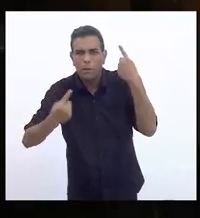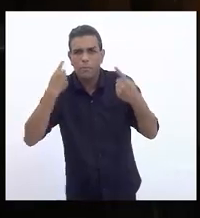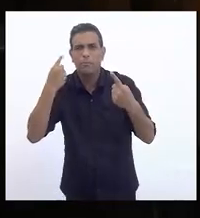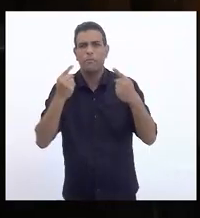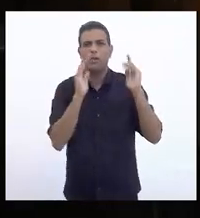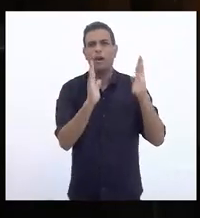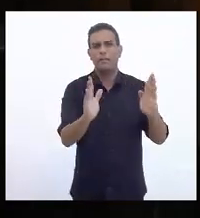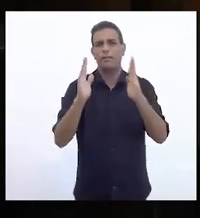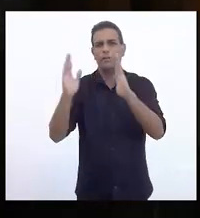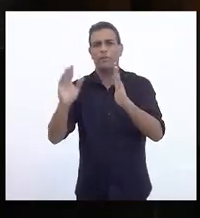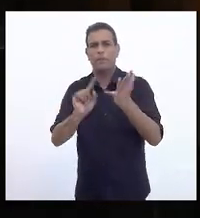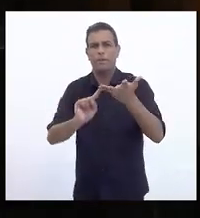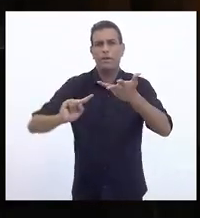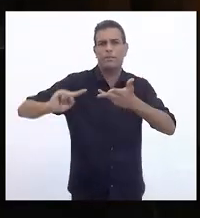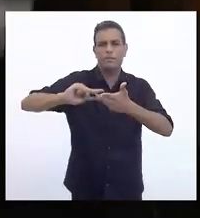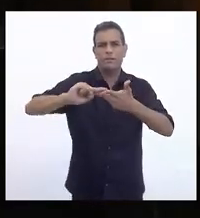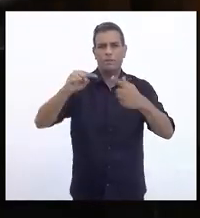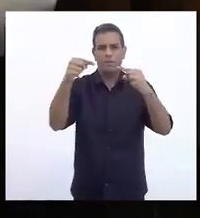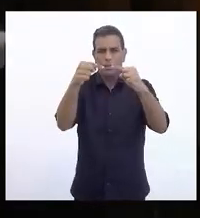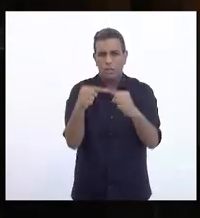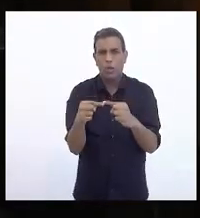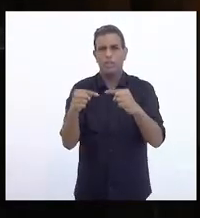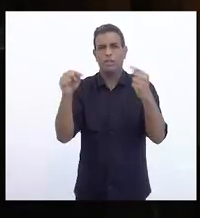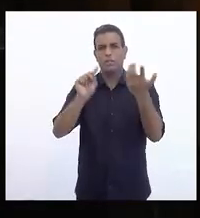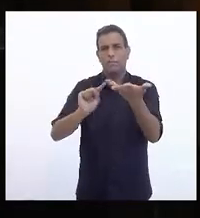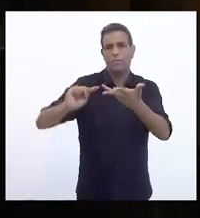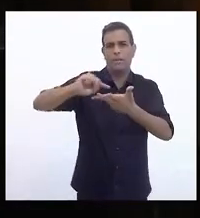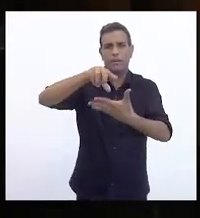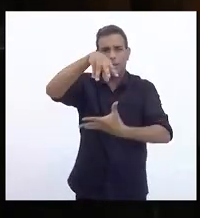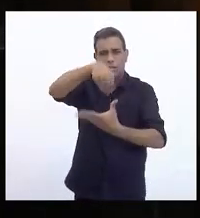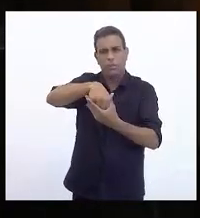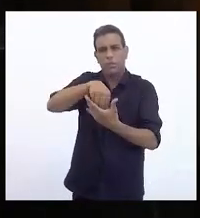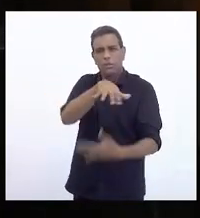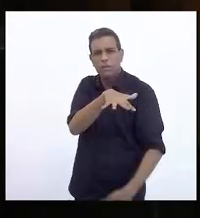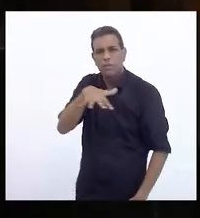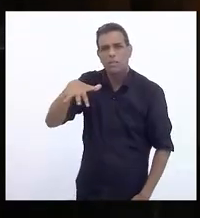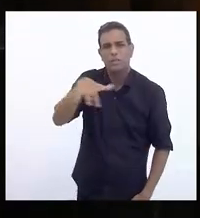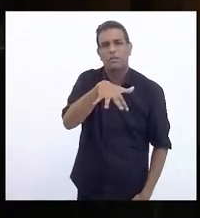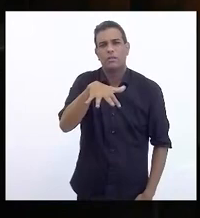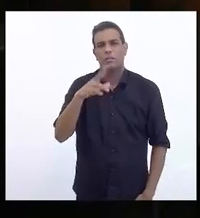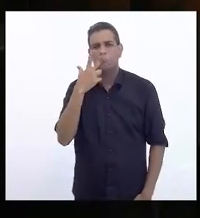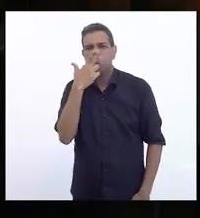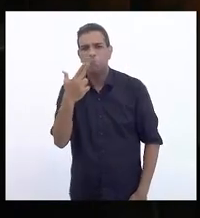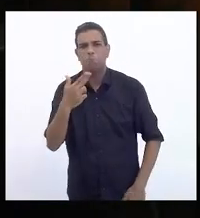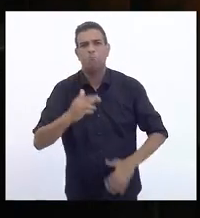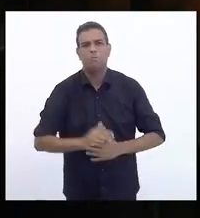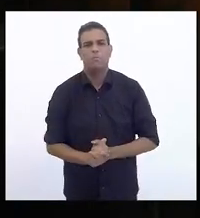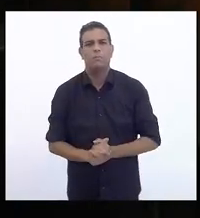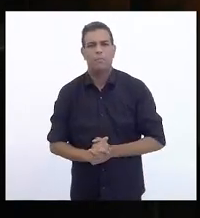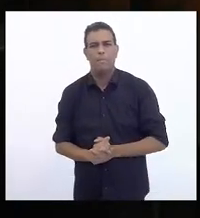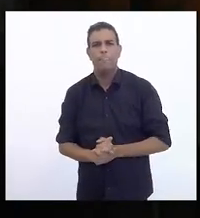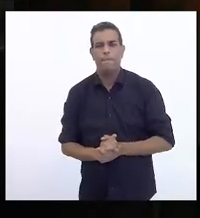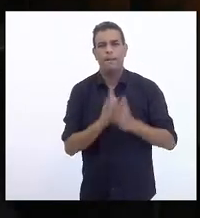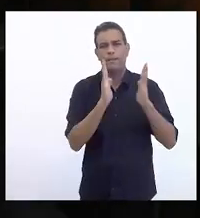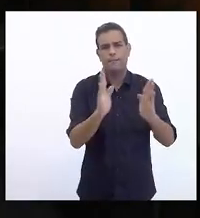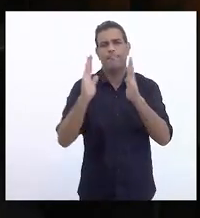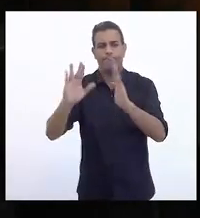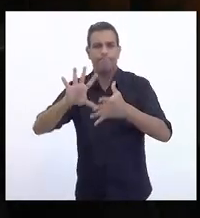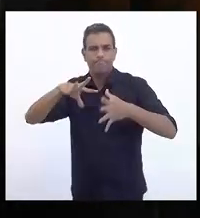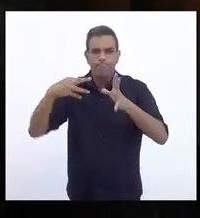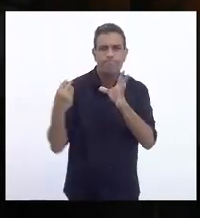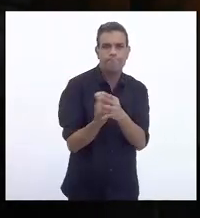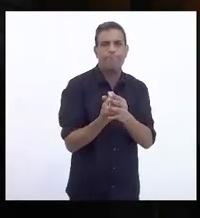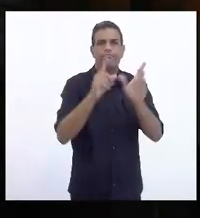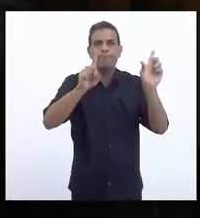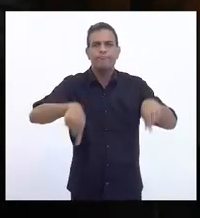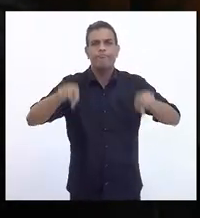Eu só posso estar delirando. Artigo 2º desse projeto de lei, meus colegas. Artigo 2º. A incorporação de que trata o artigo 1º resultará na